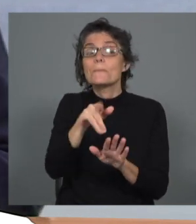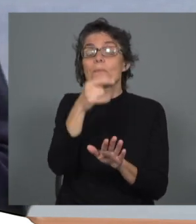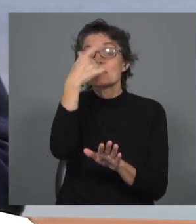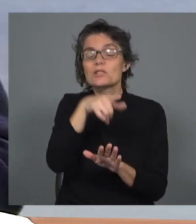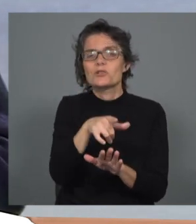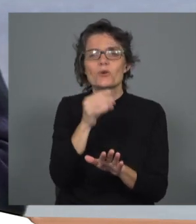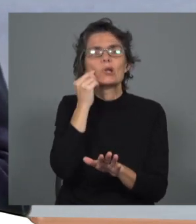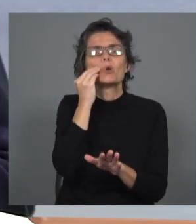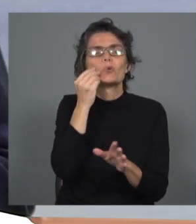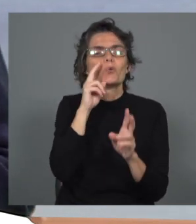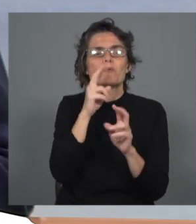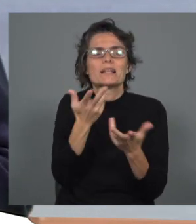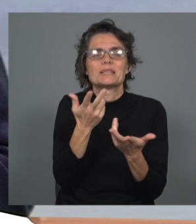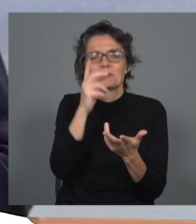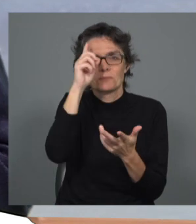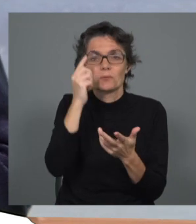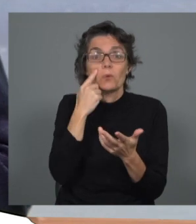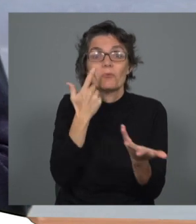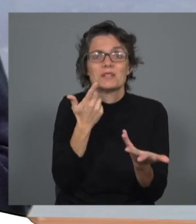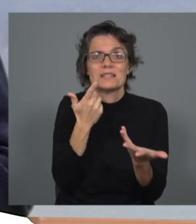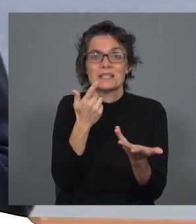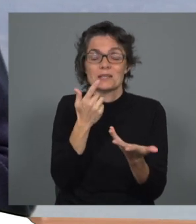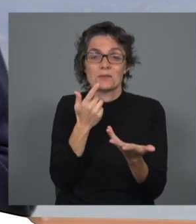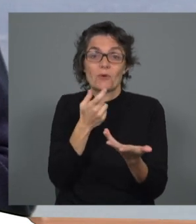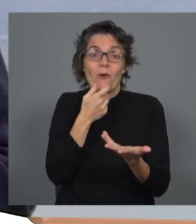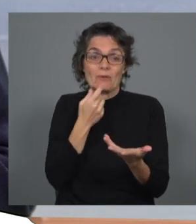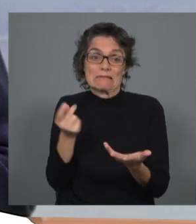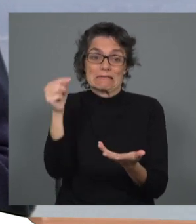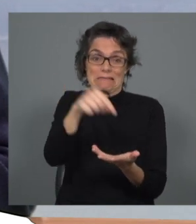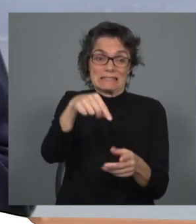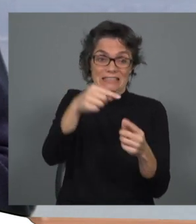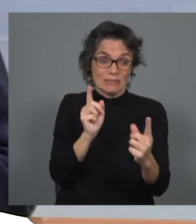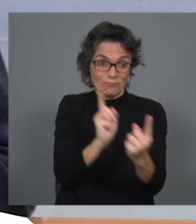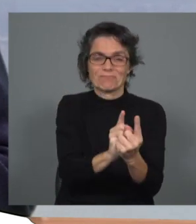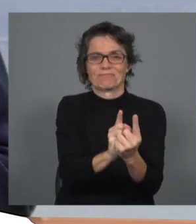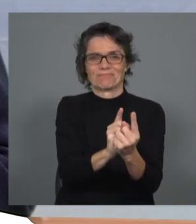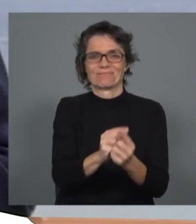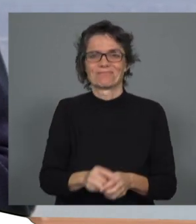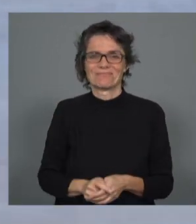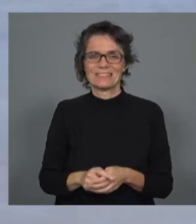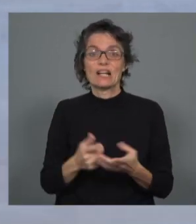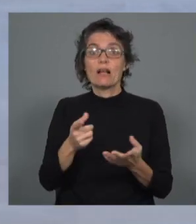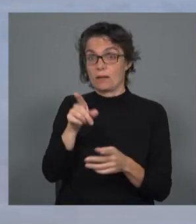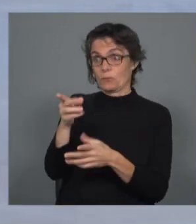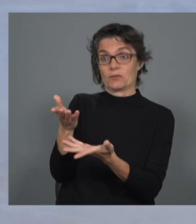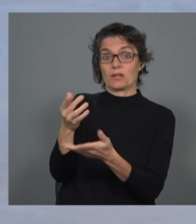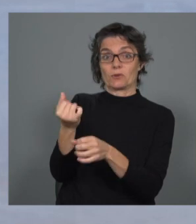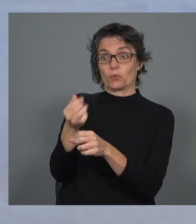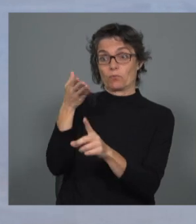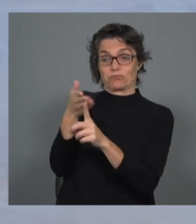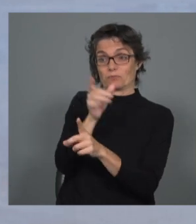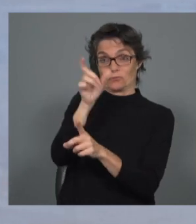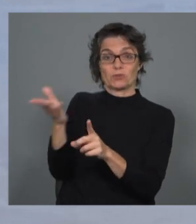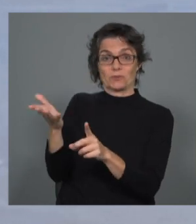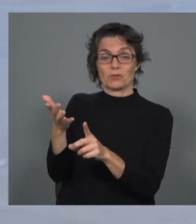difícil depois de transmitir. Muitos missionários são os únicos correspondentes em muitos pontos do globo, não